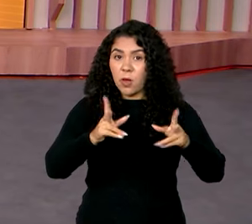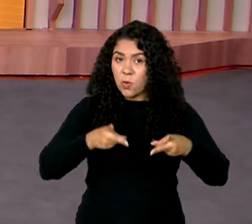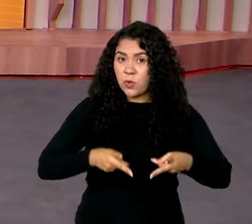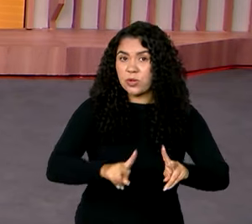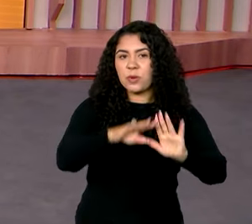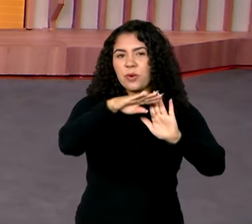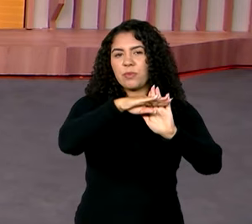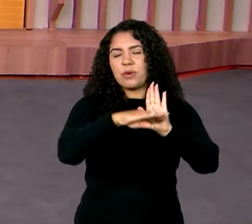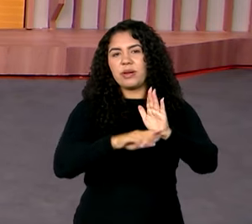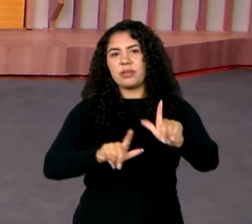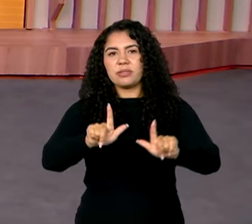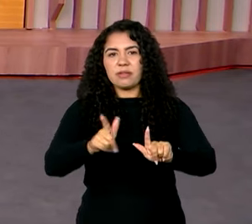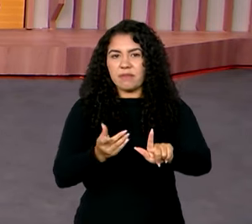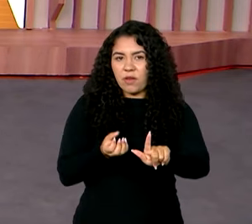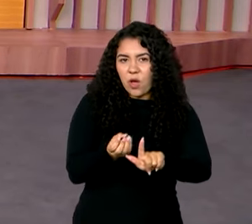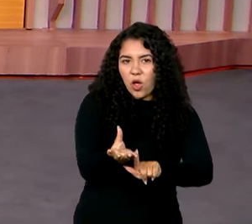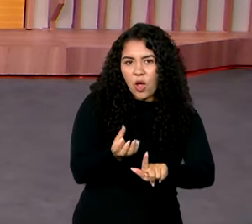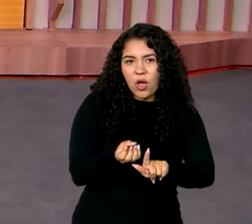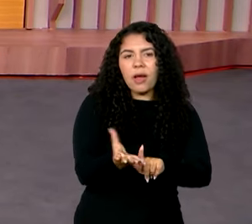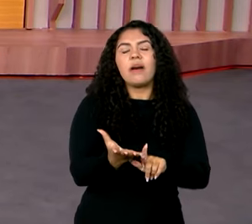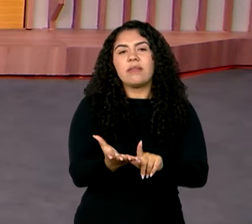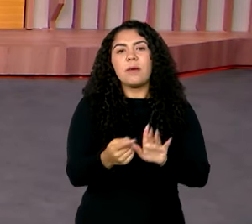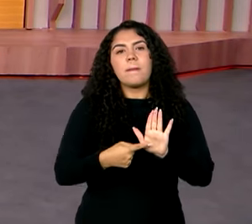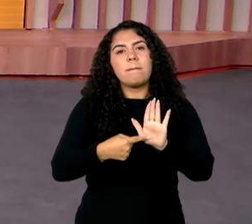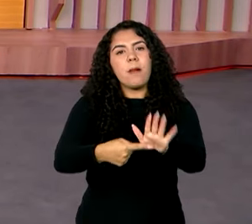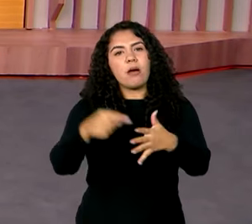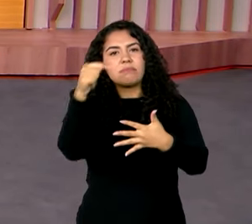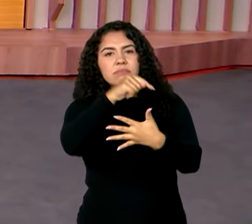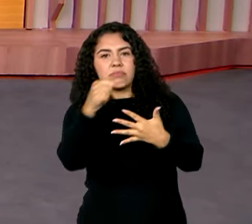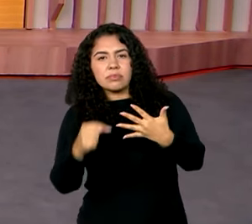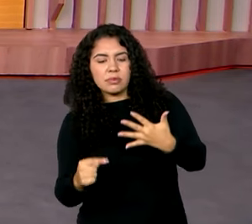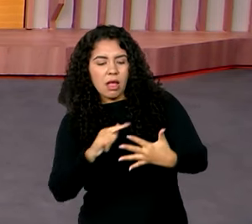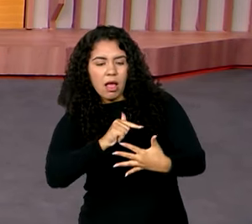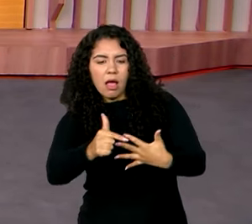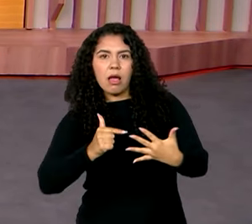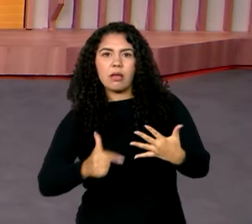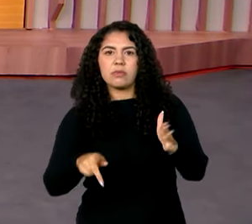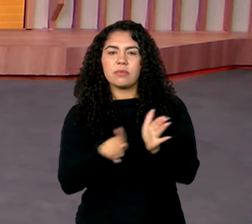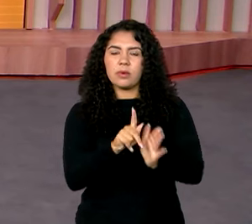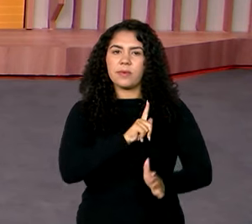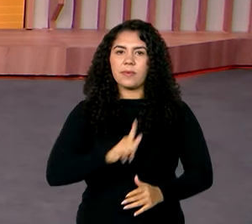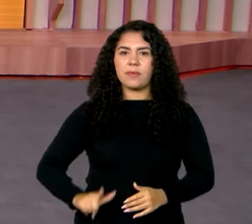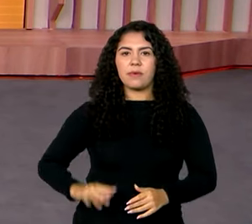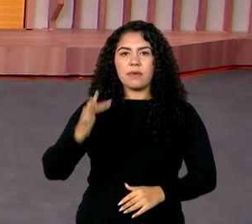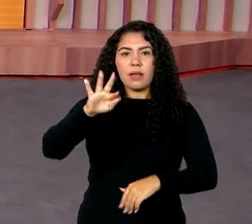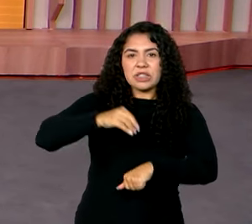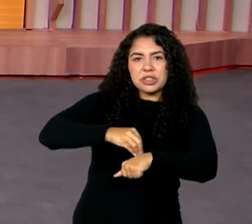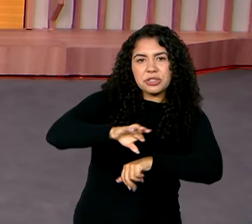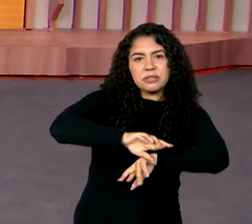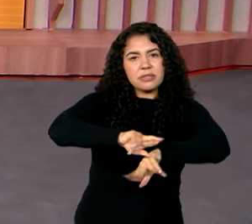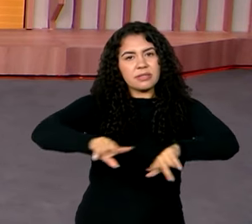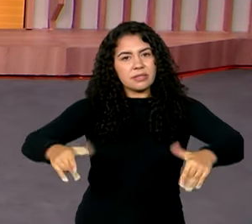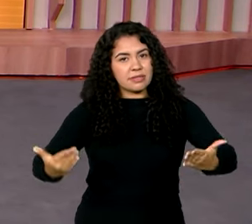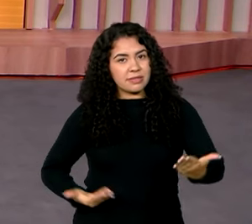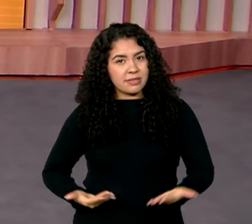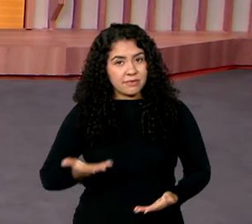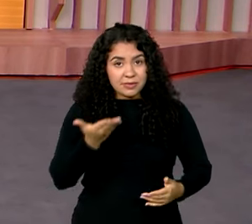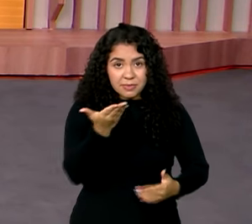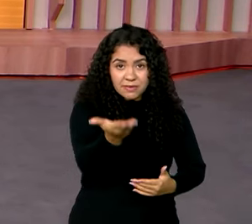Gov segue com a programação, mostrando todas as ações do governo federal, com eventos ao vivo, dicas e serviços